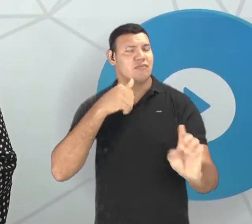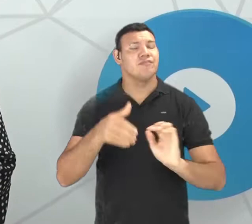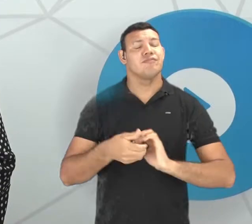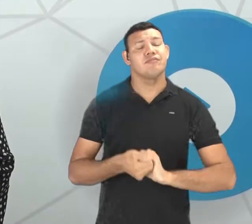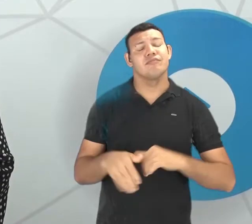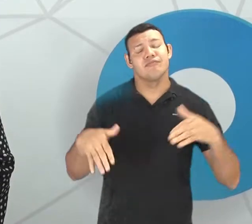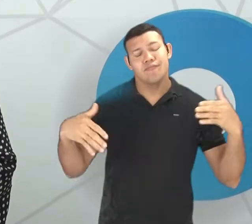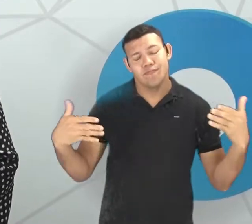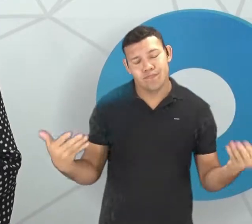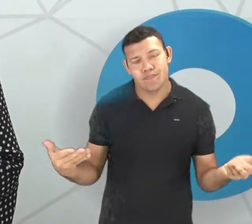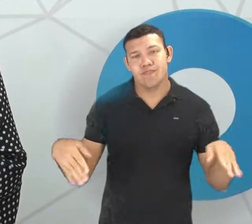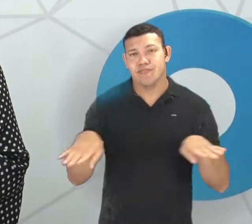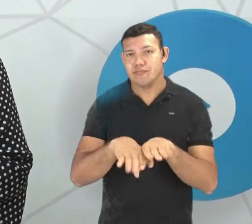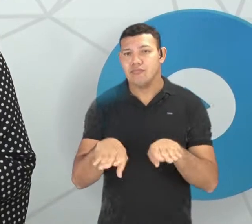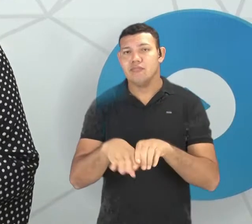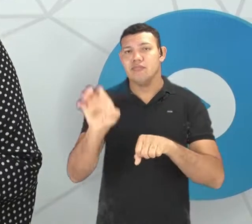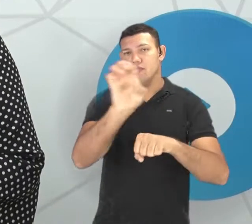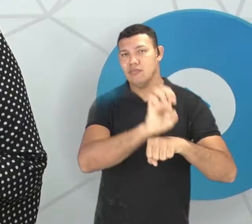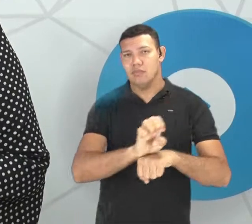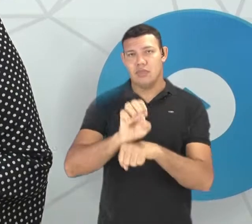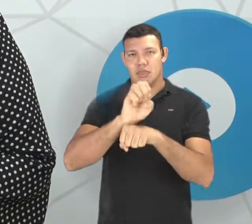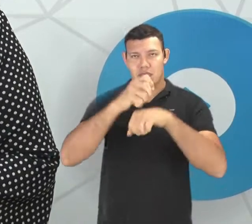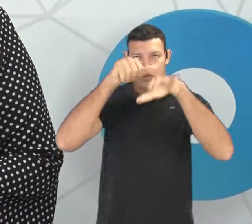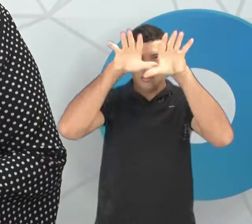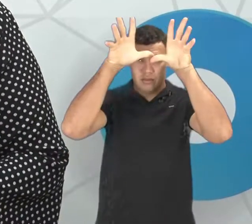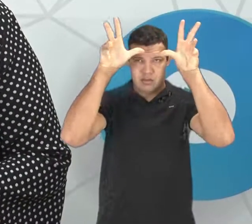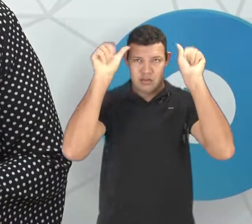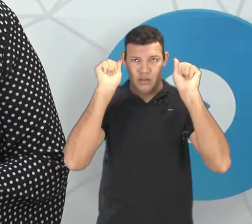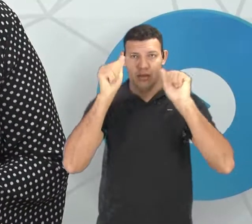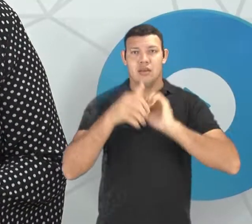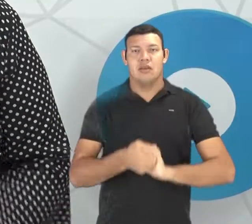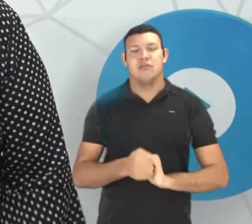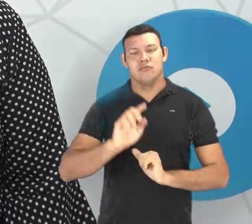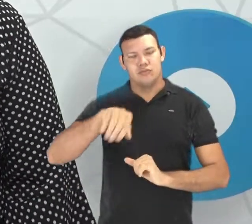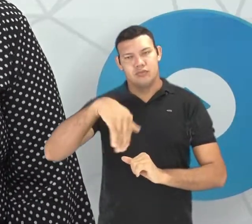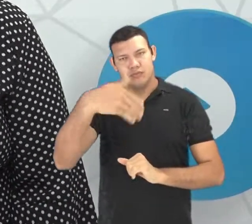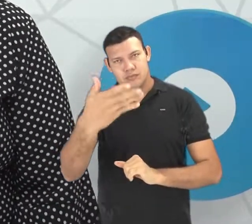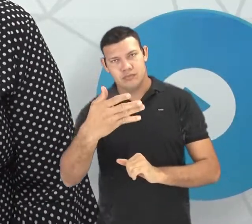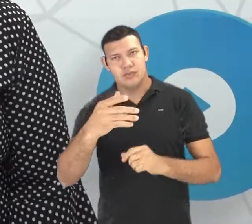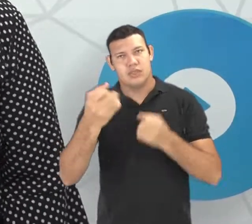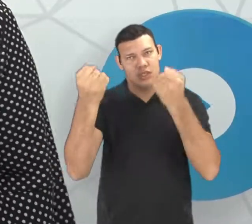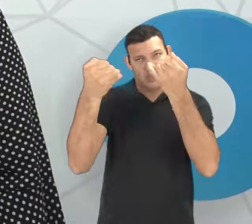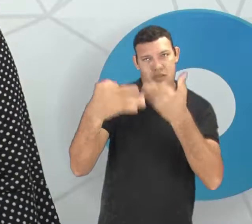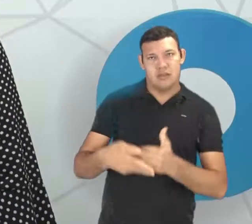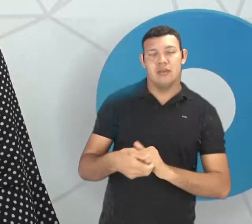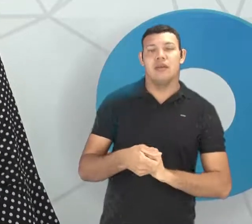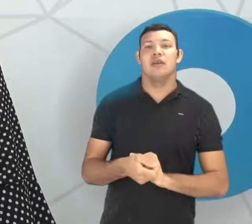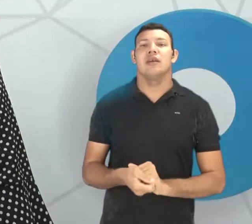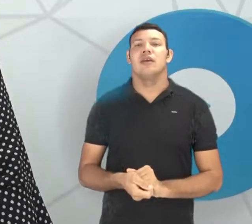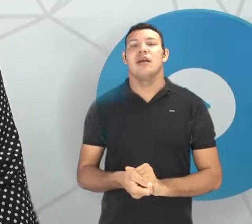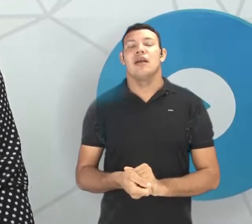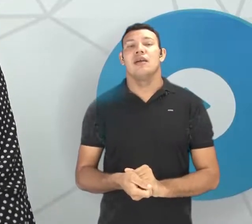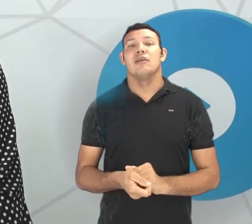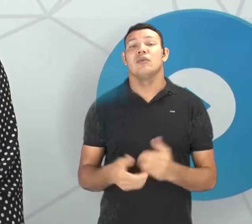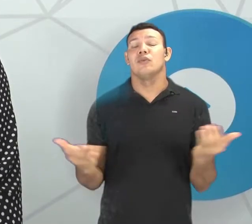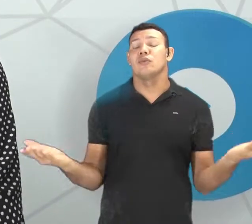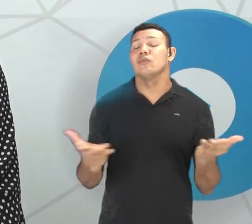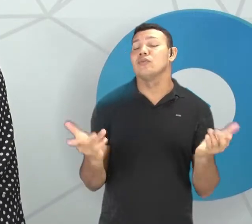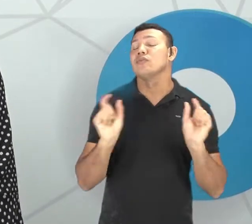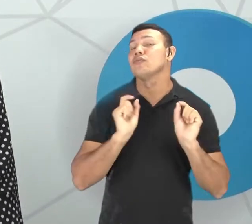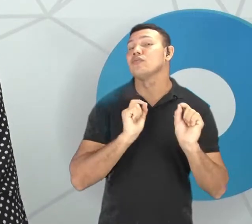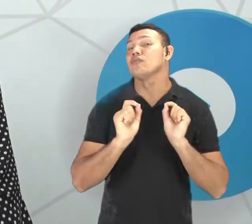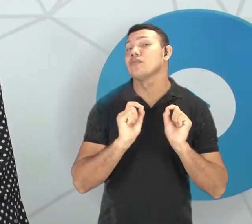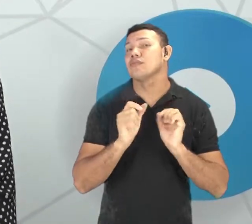mulher, e também no nosso estado. E falaremos disso oportunamente. Pois bem, vamos tratar então